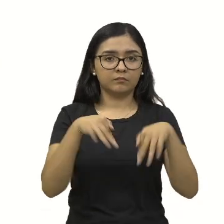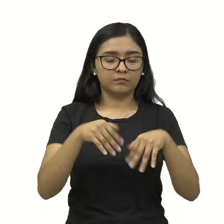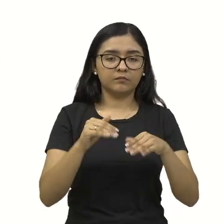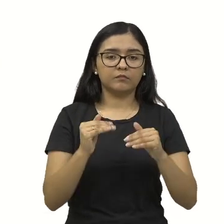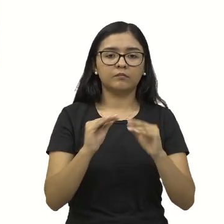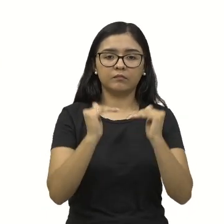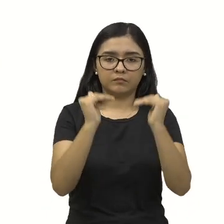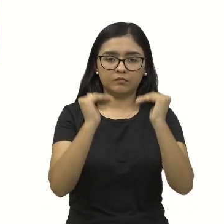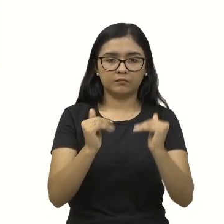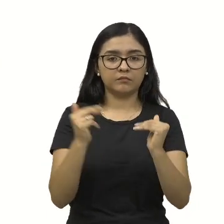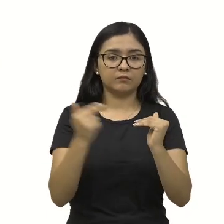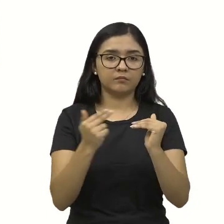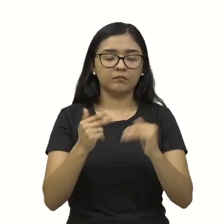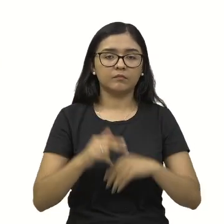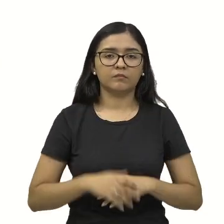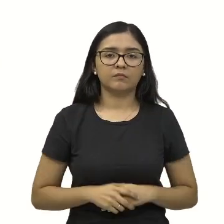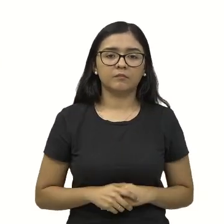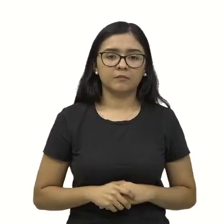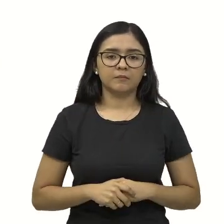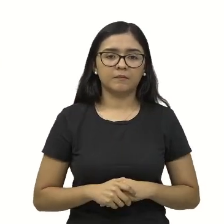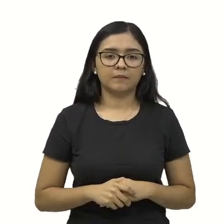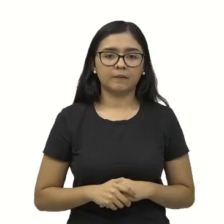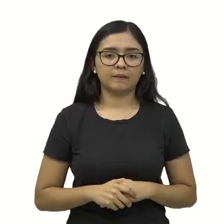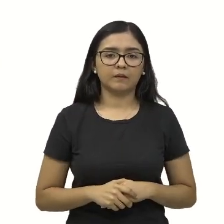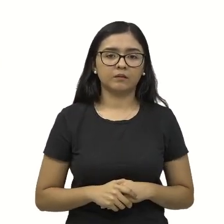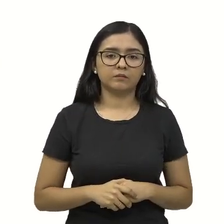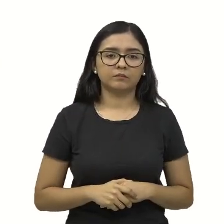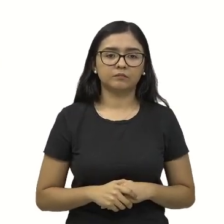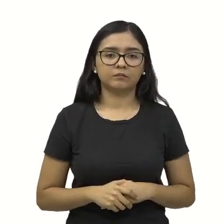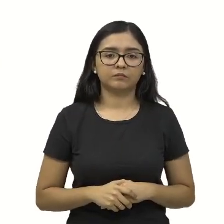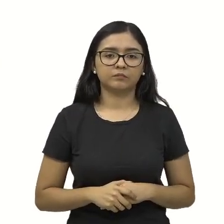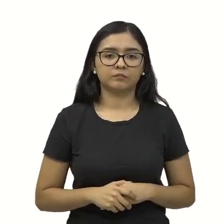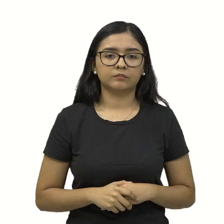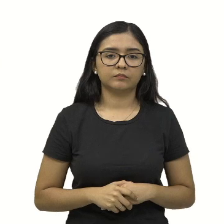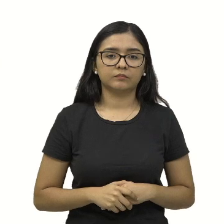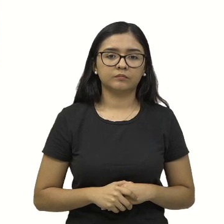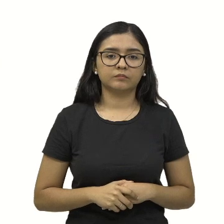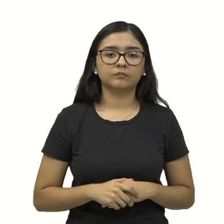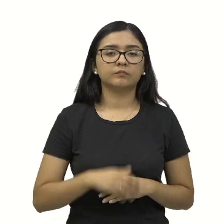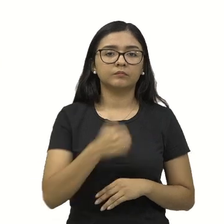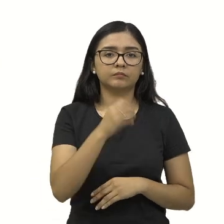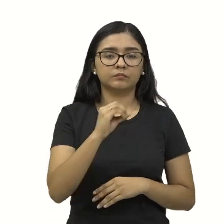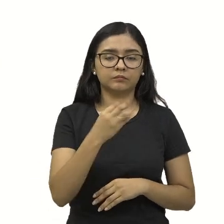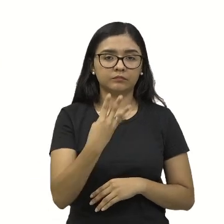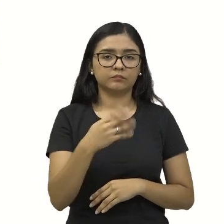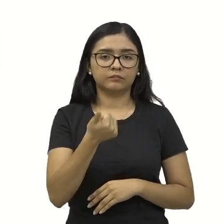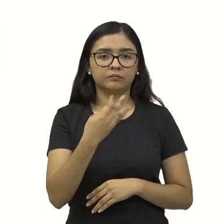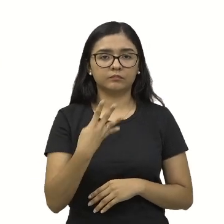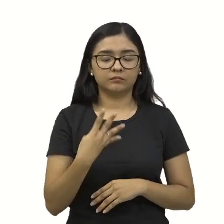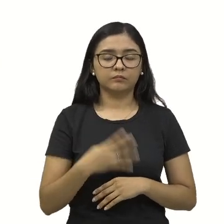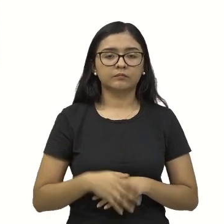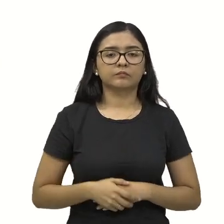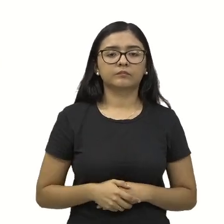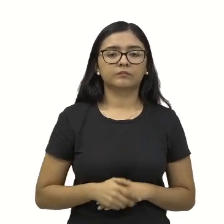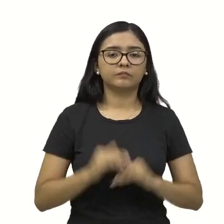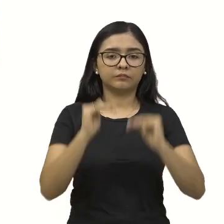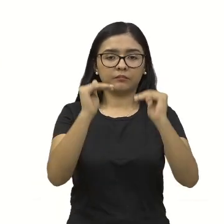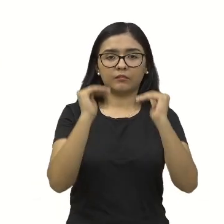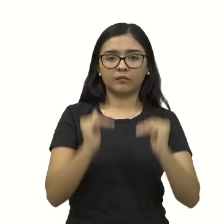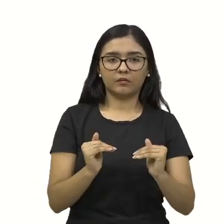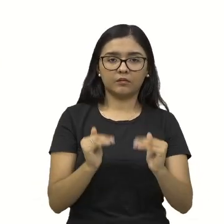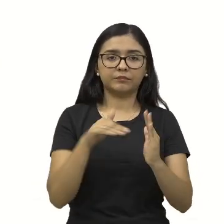tá? 2 vezes 0, 0, 6, menos 18. Menos 10, 4 e 14. Última